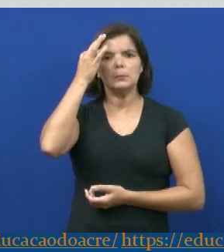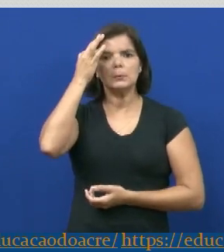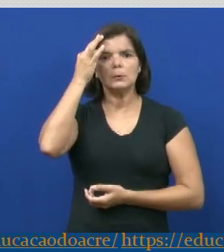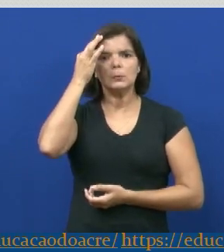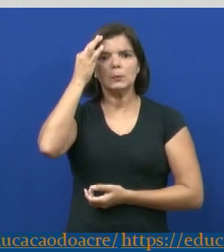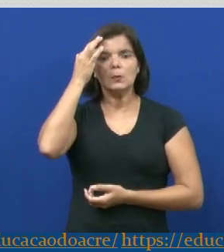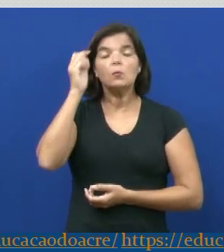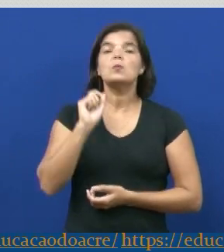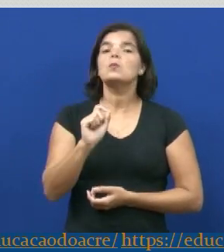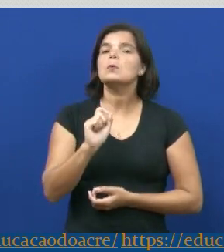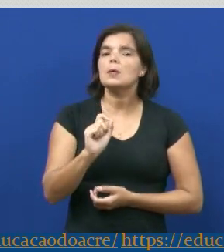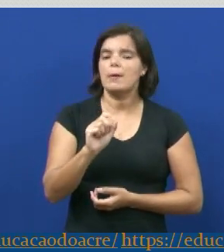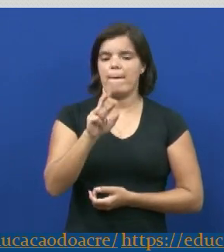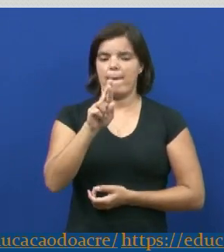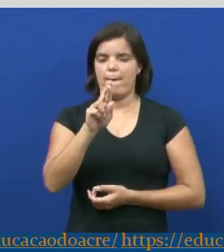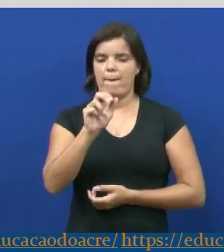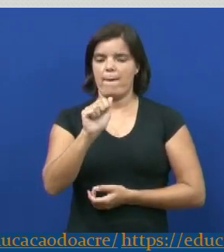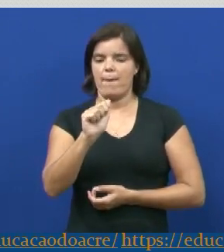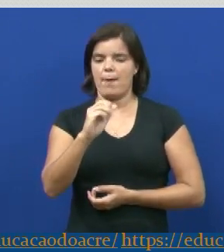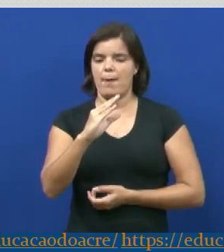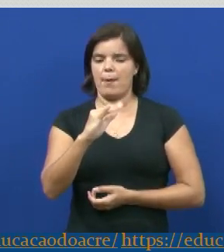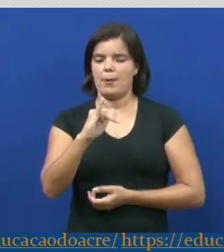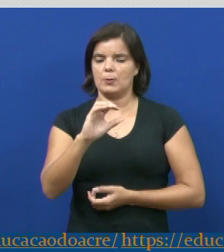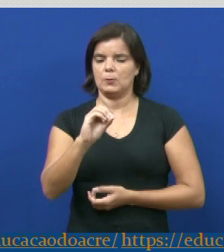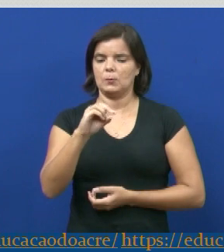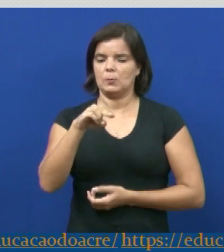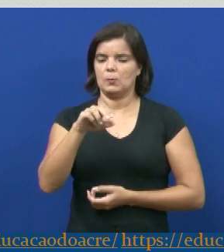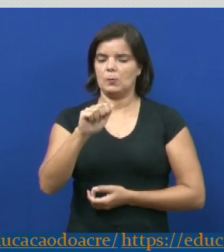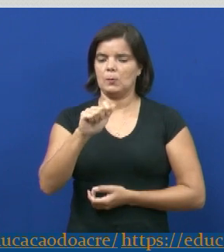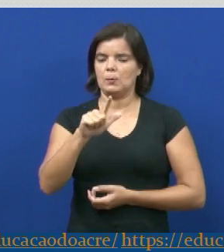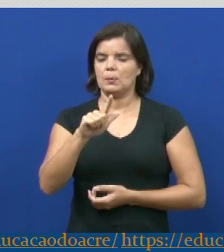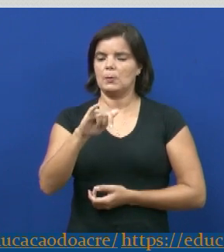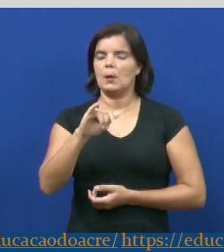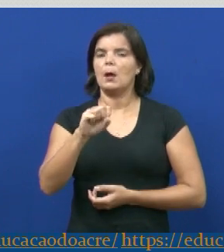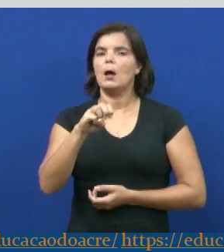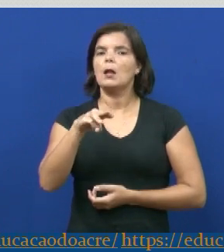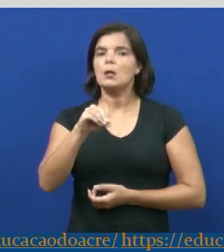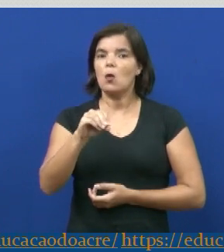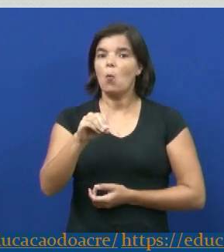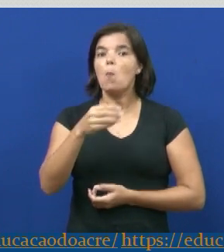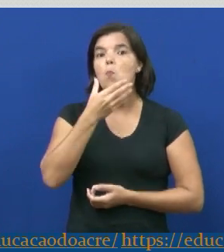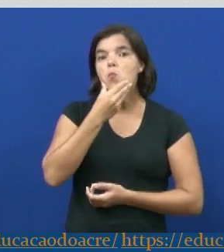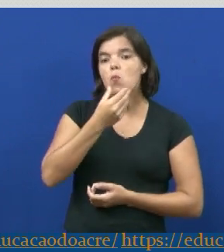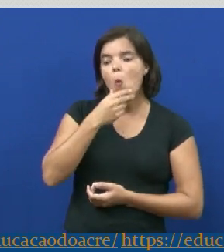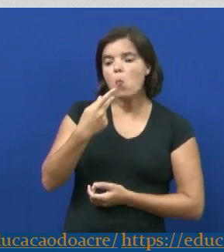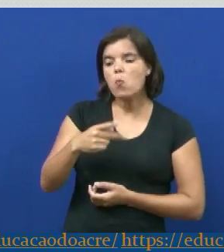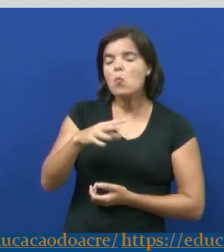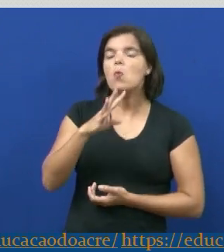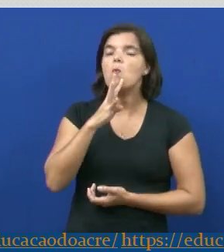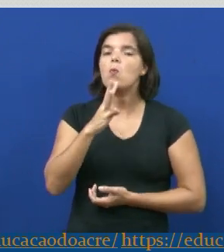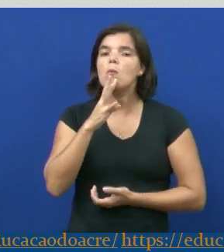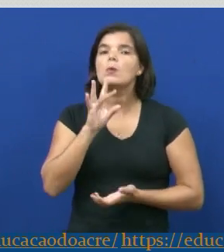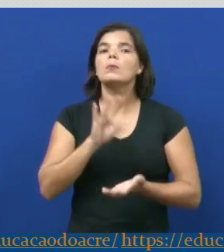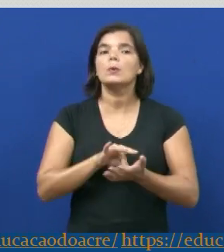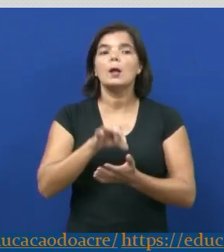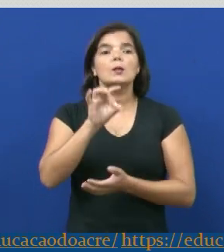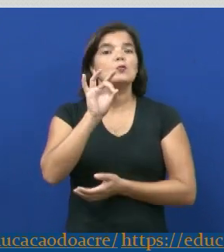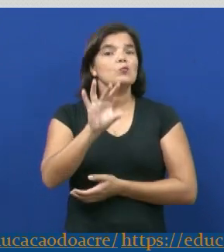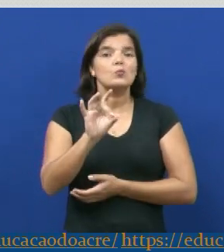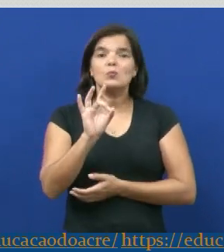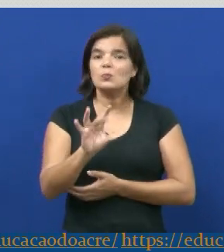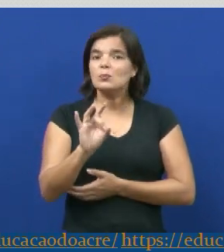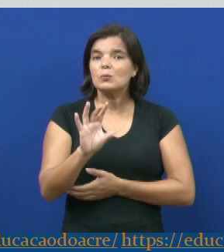o racionalismo. Tá? Ou seja, para ele, o conhecimento verdadeiro é só